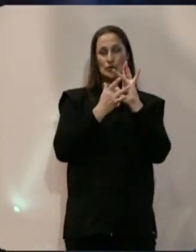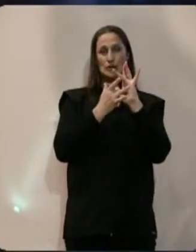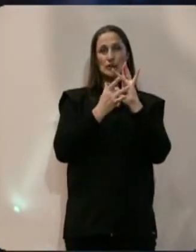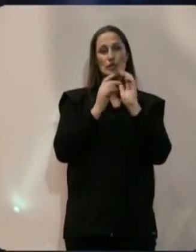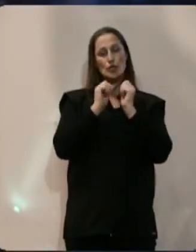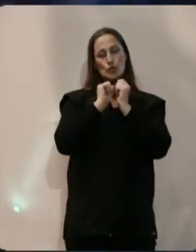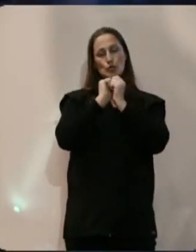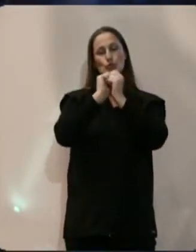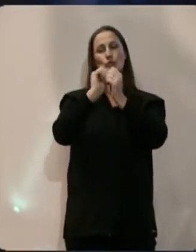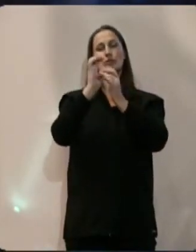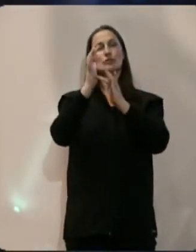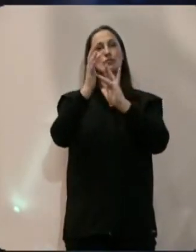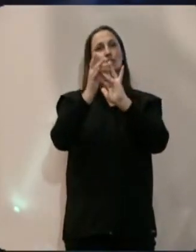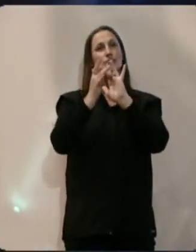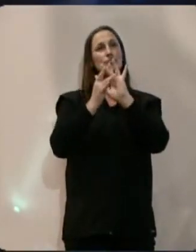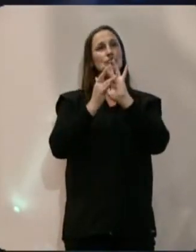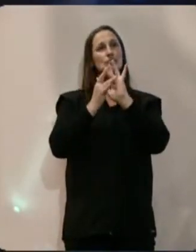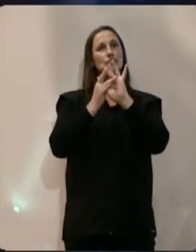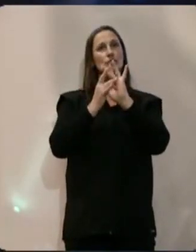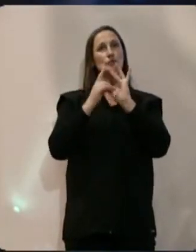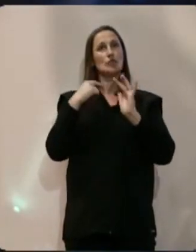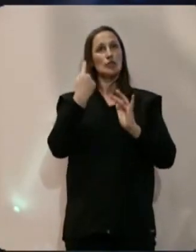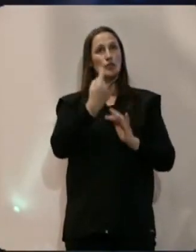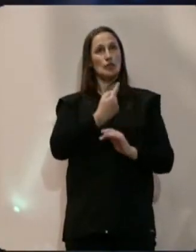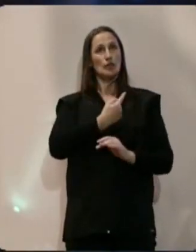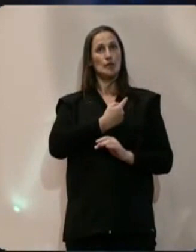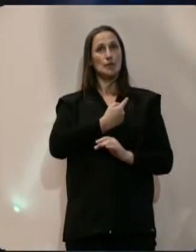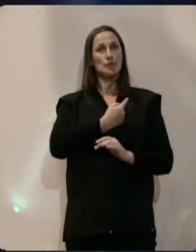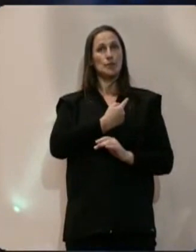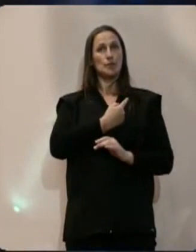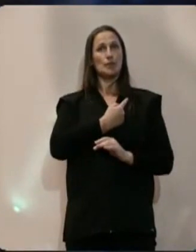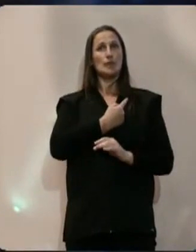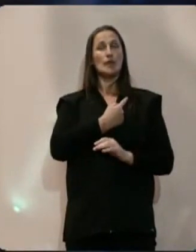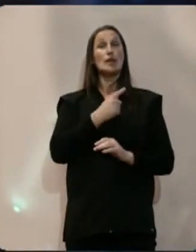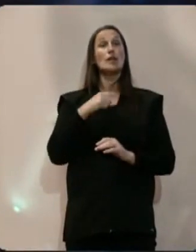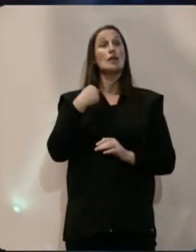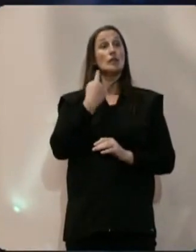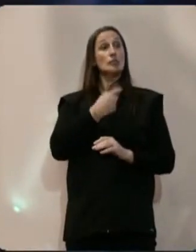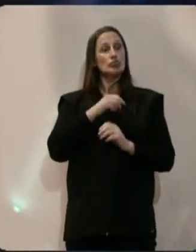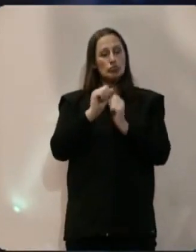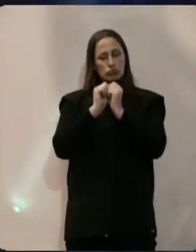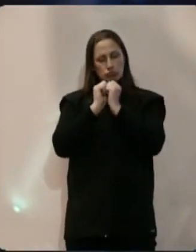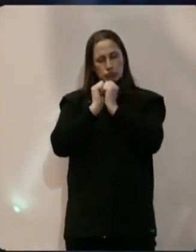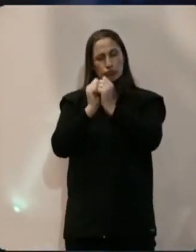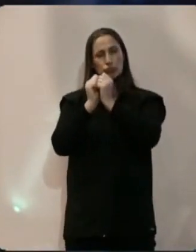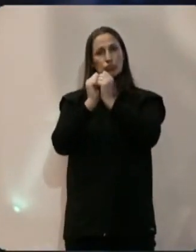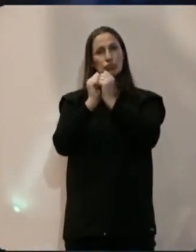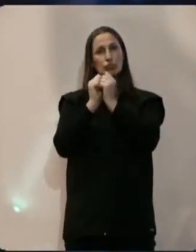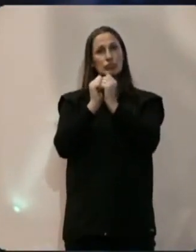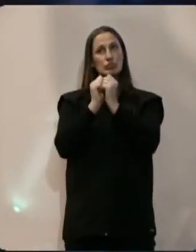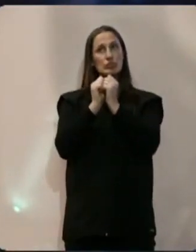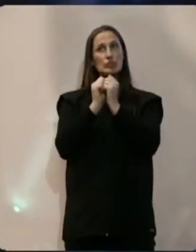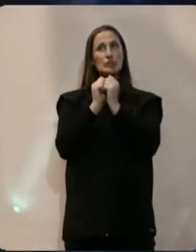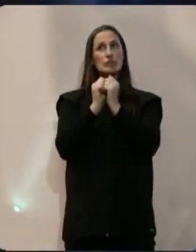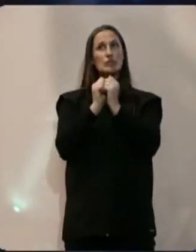nele, é que quando a gente permanece em